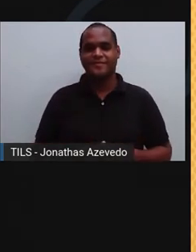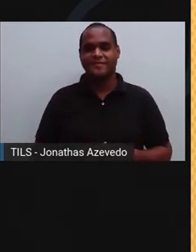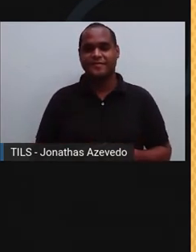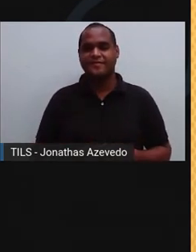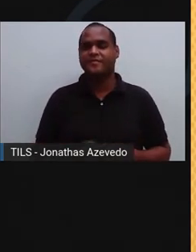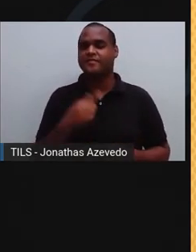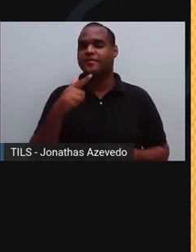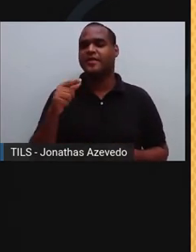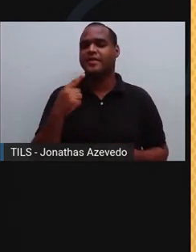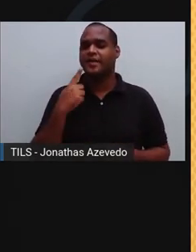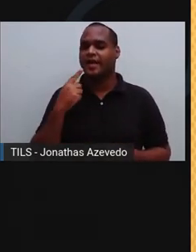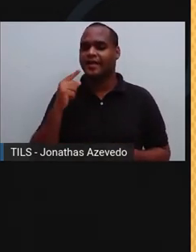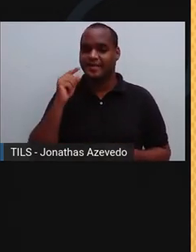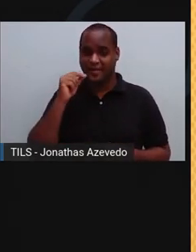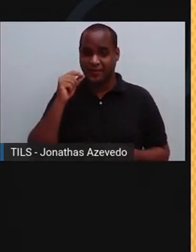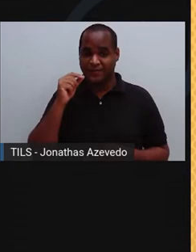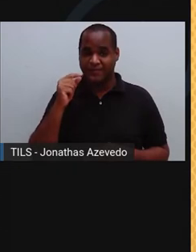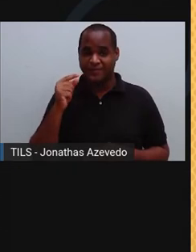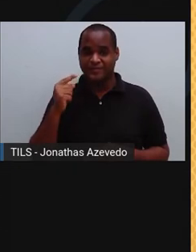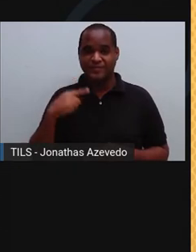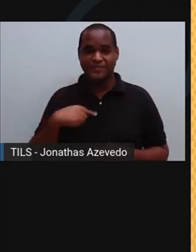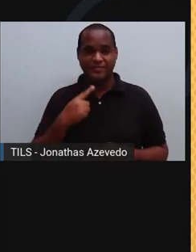O sabor salgado nos lados.